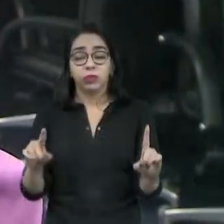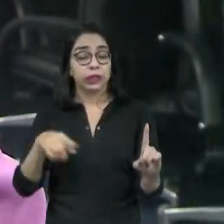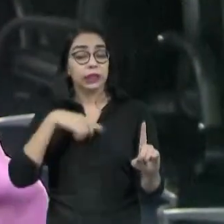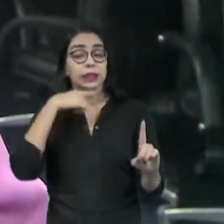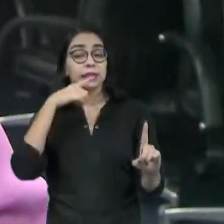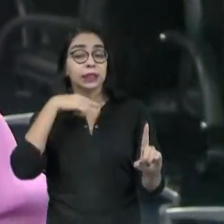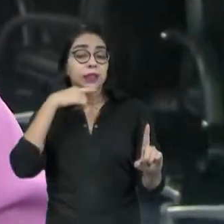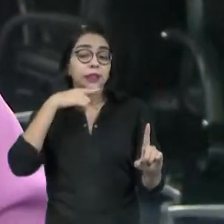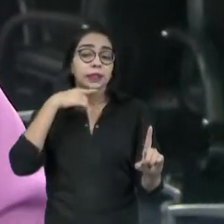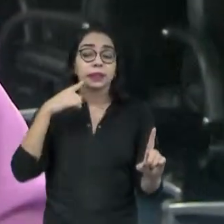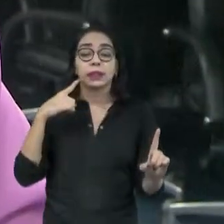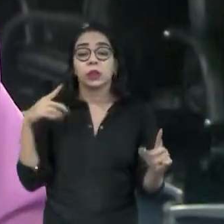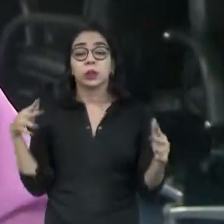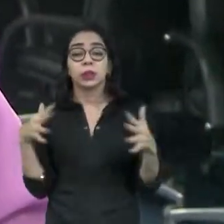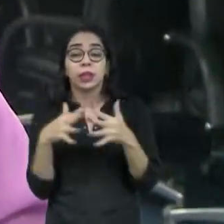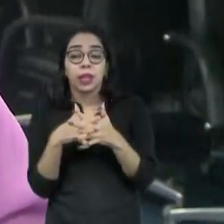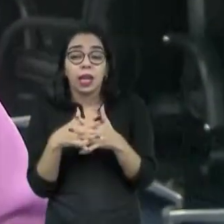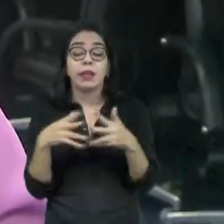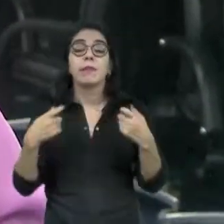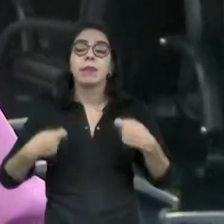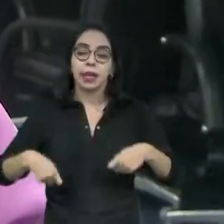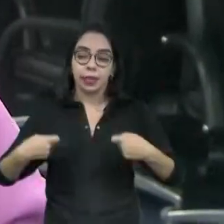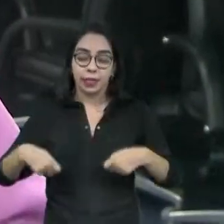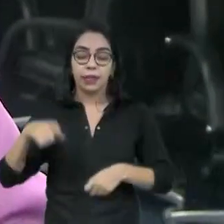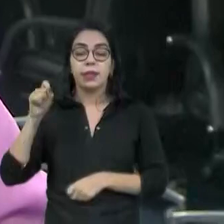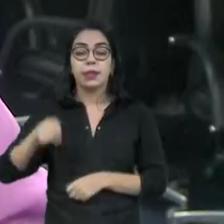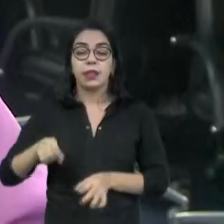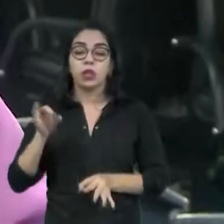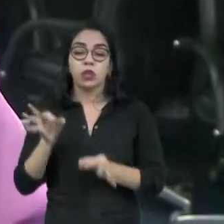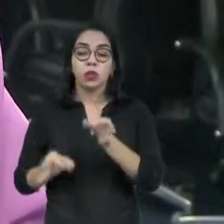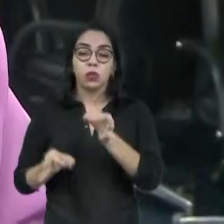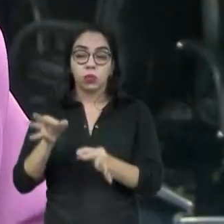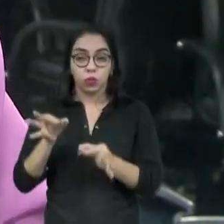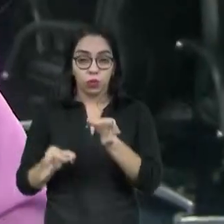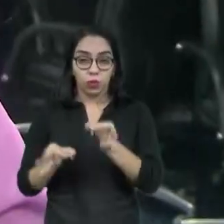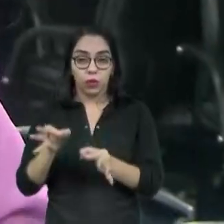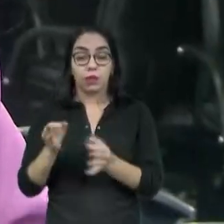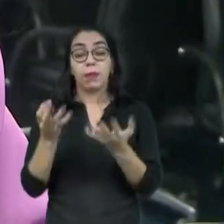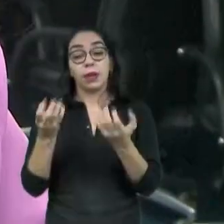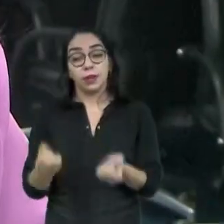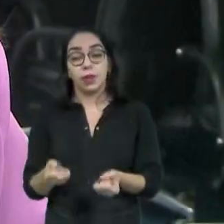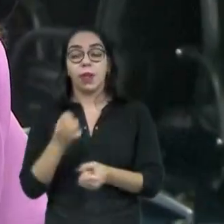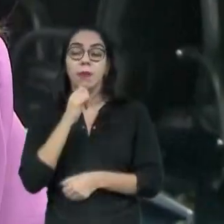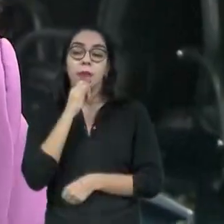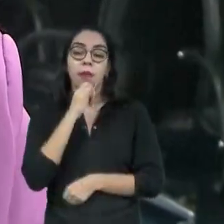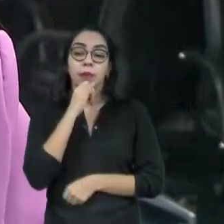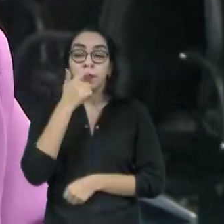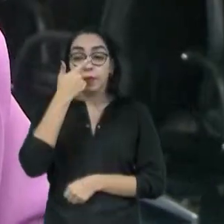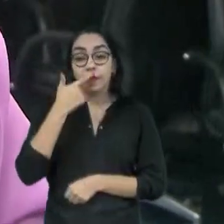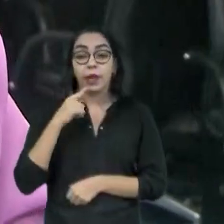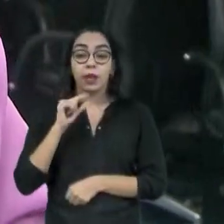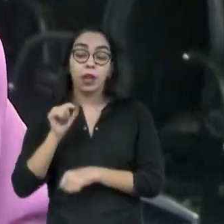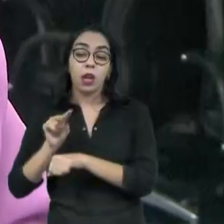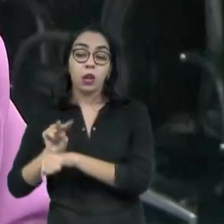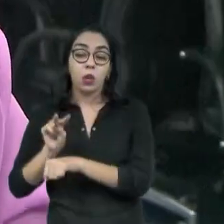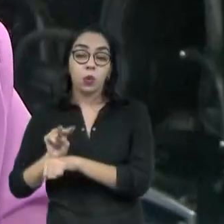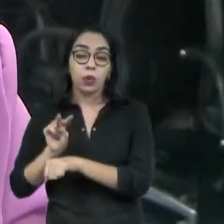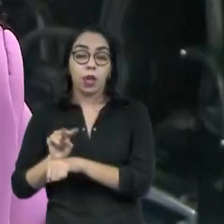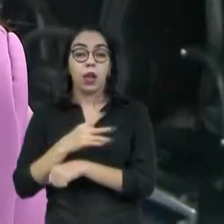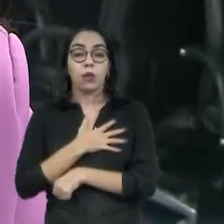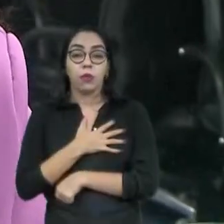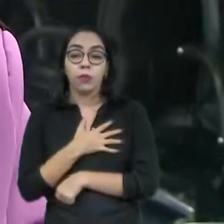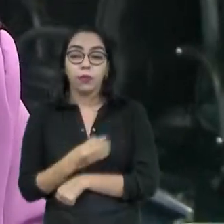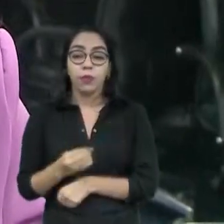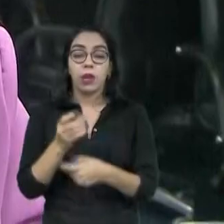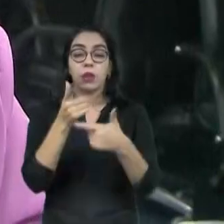hora da União né Precisa do Judiciário para resolver questões como guarda de filho divisão de patrimônio